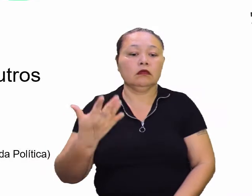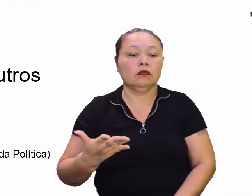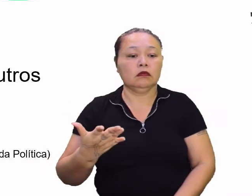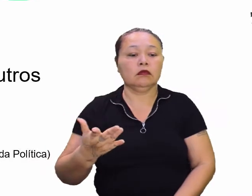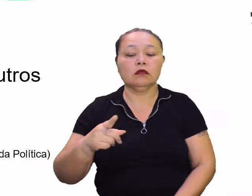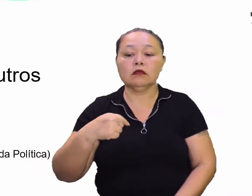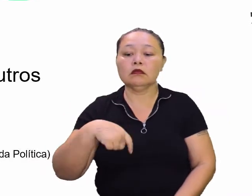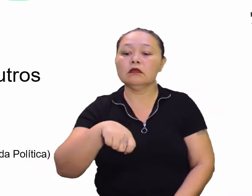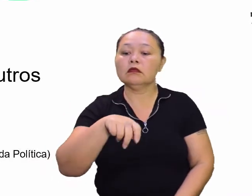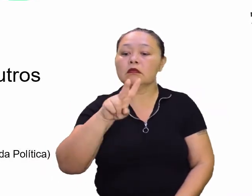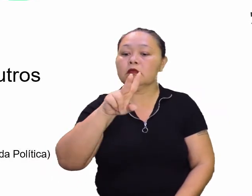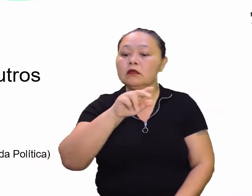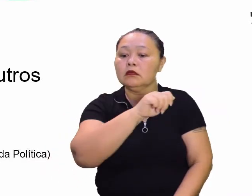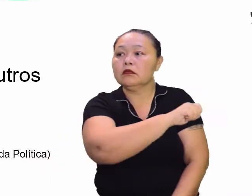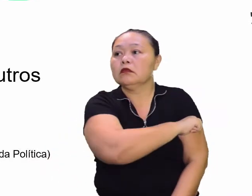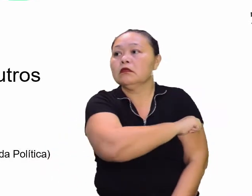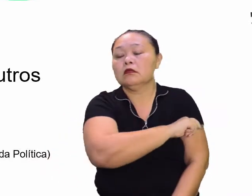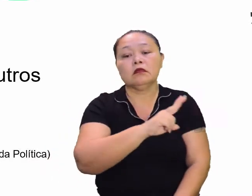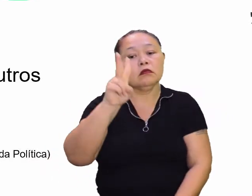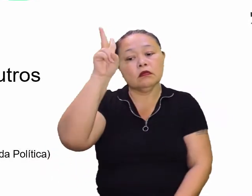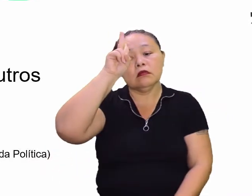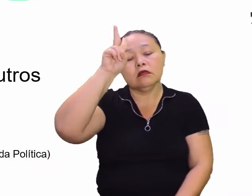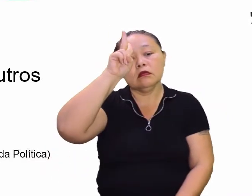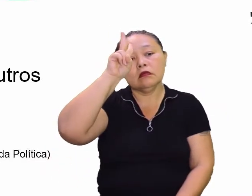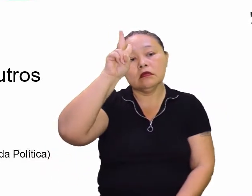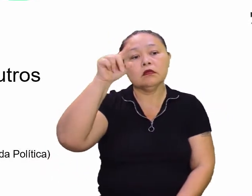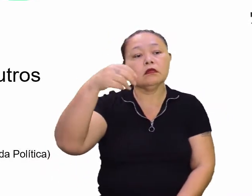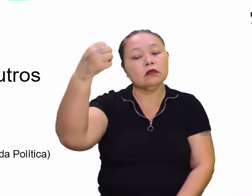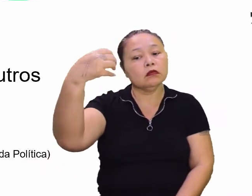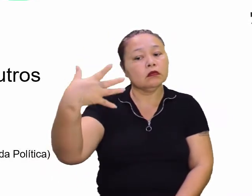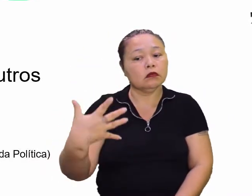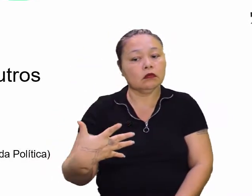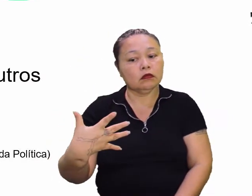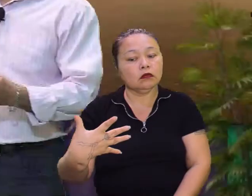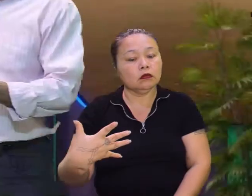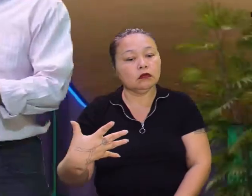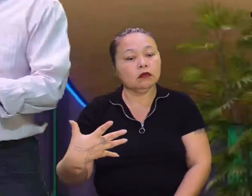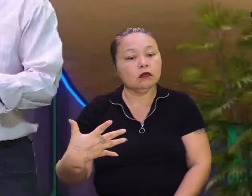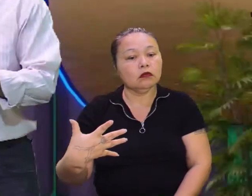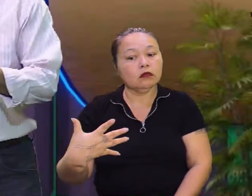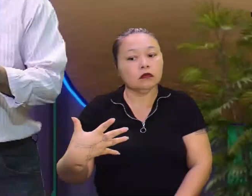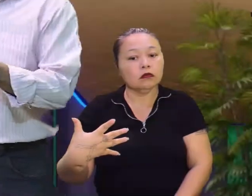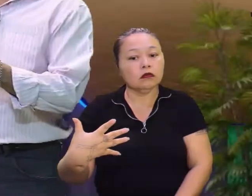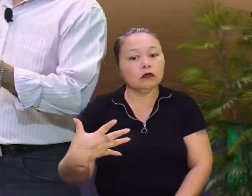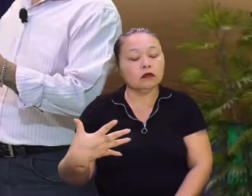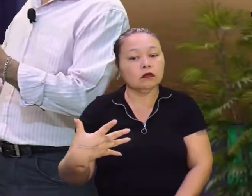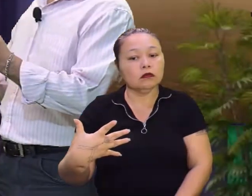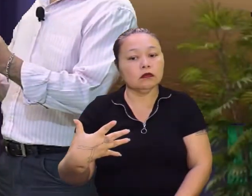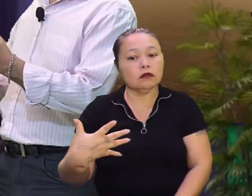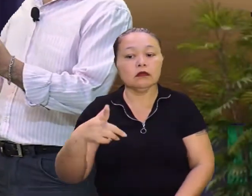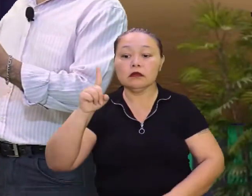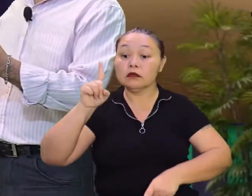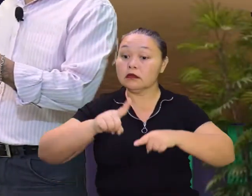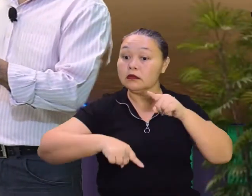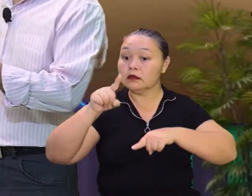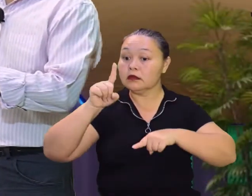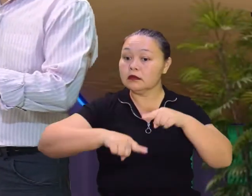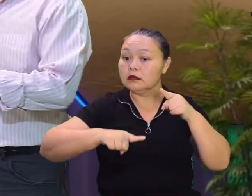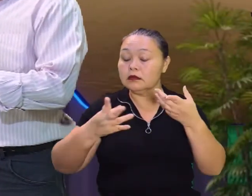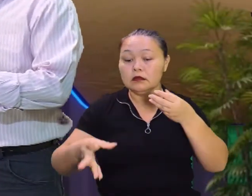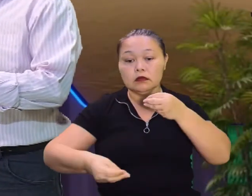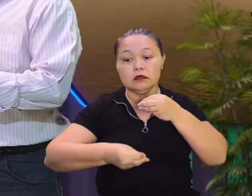Obviamente, o nosso aluno vai lembrar, Rogério, que você explicou que é aquela questão do produto com